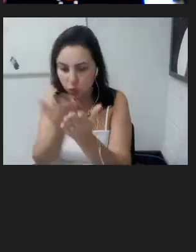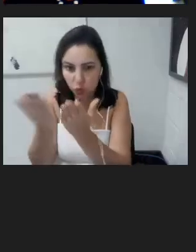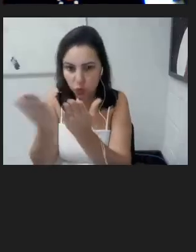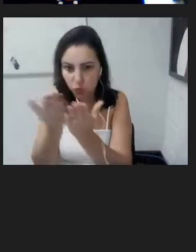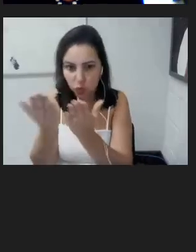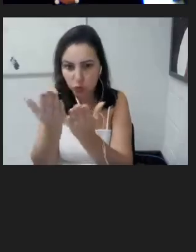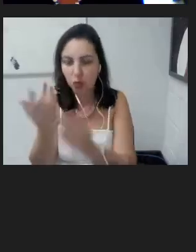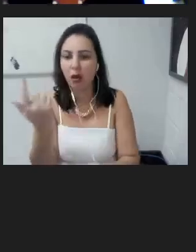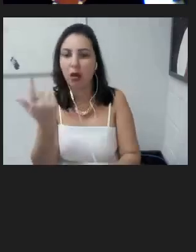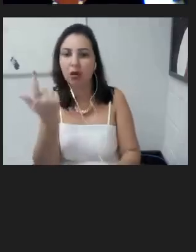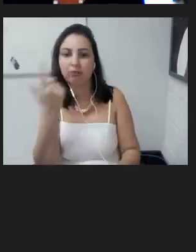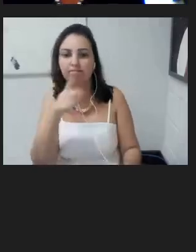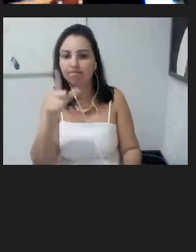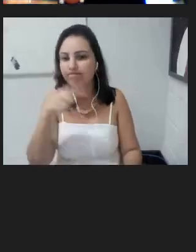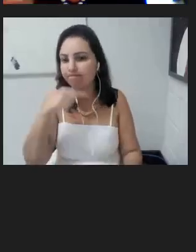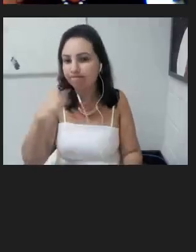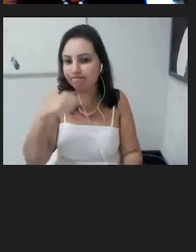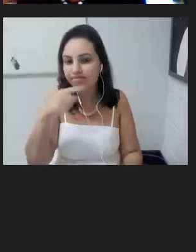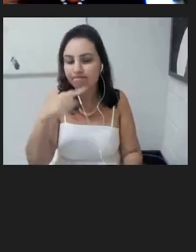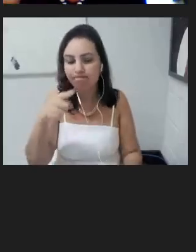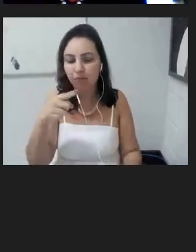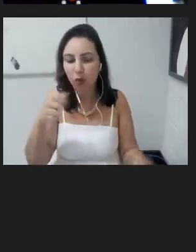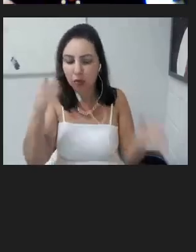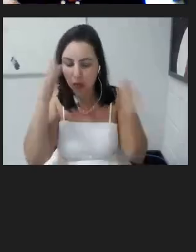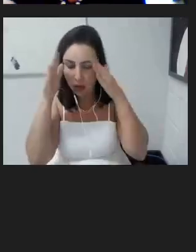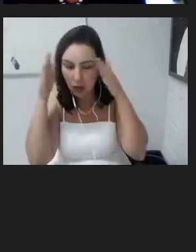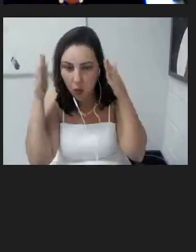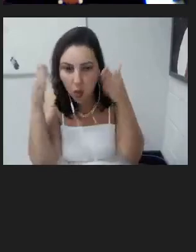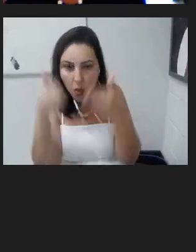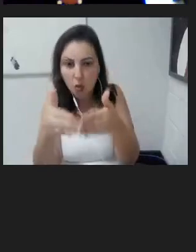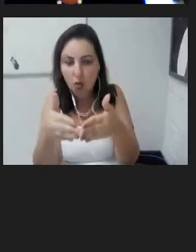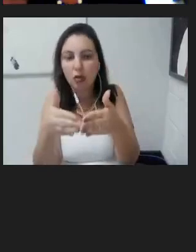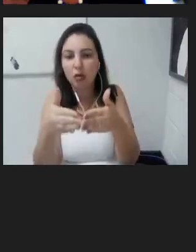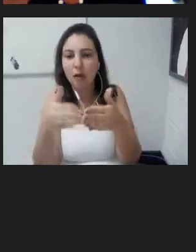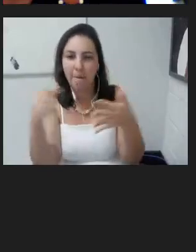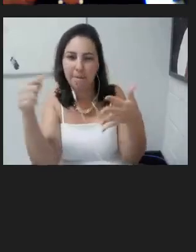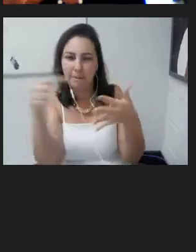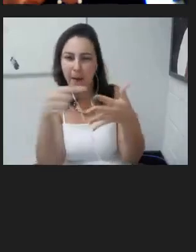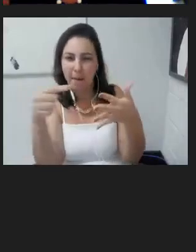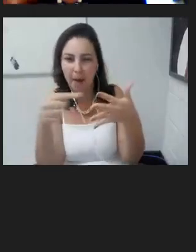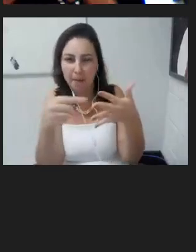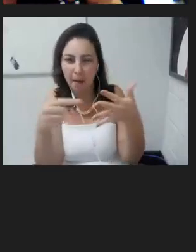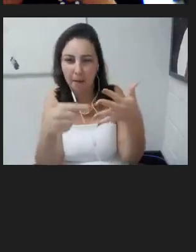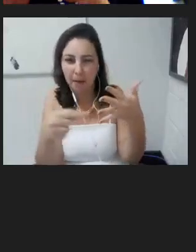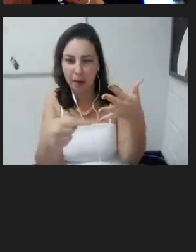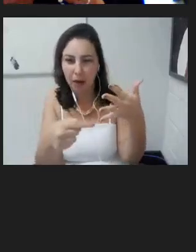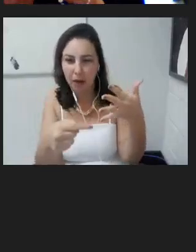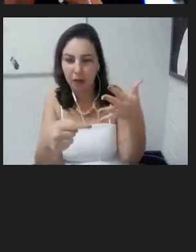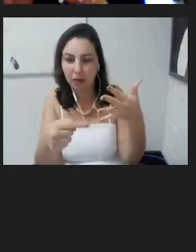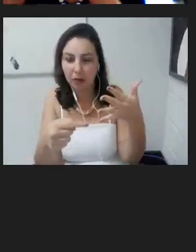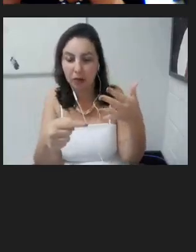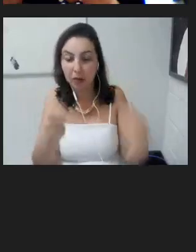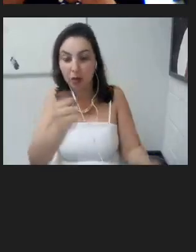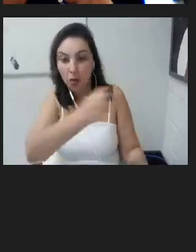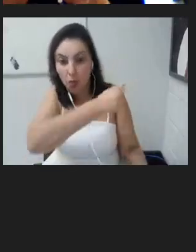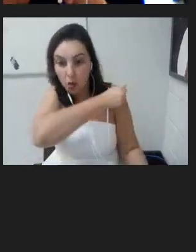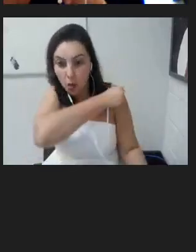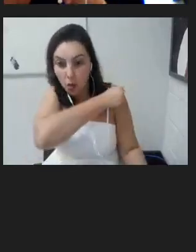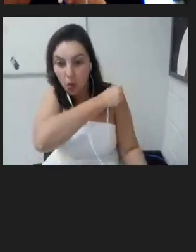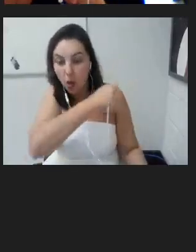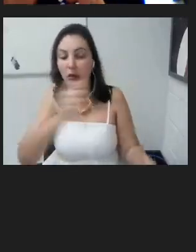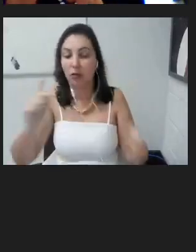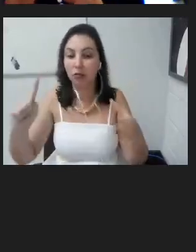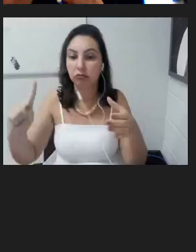eles não conseguem se concentrar. Essas queixas, como se fosse assim, pegar esses alunos, eles